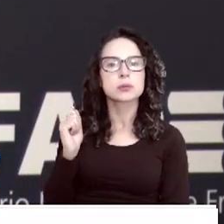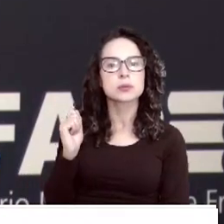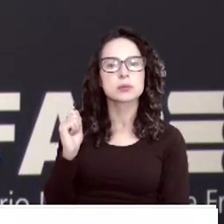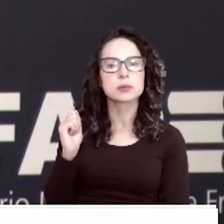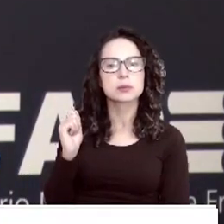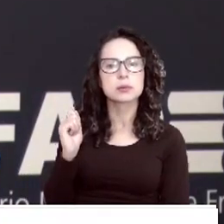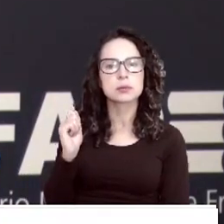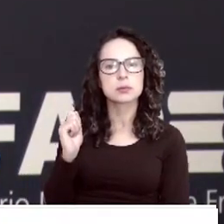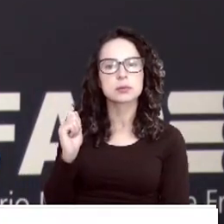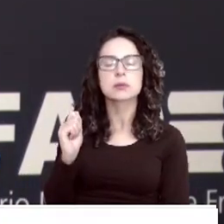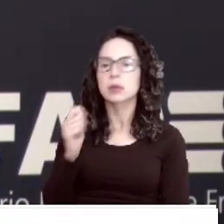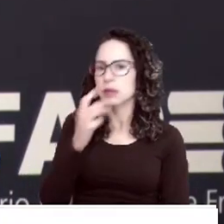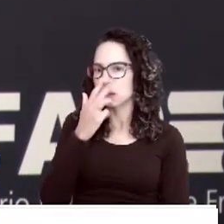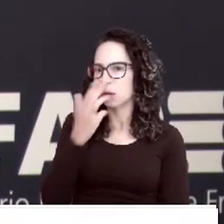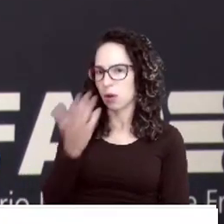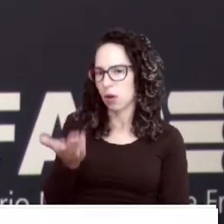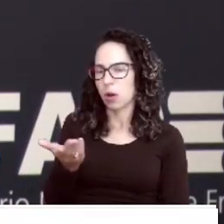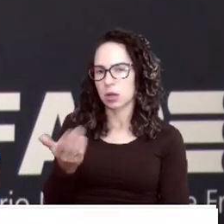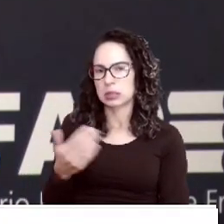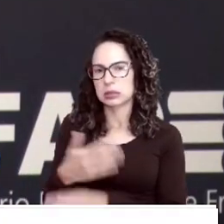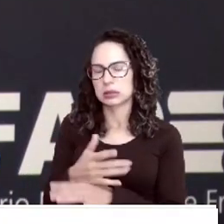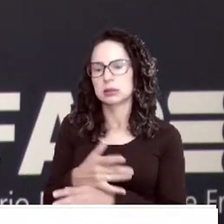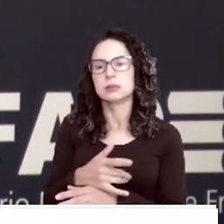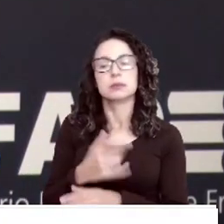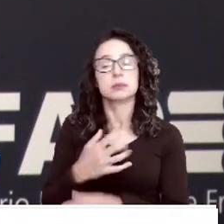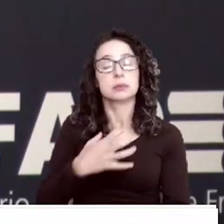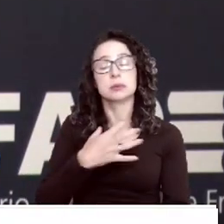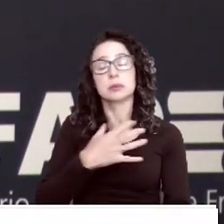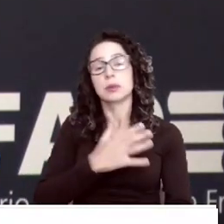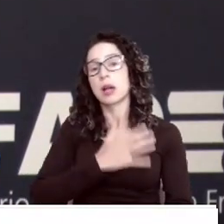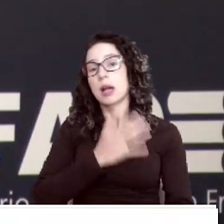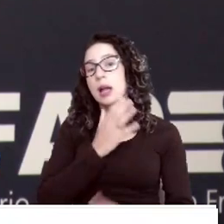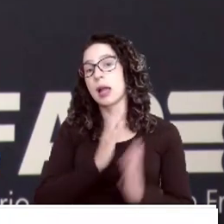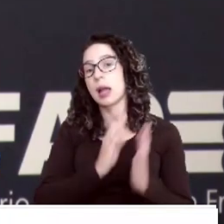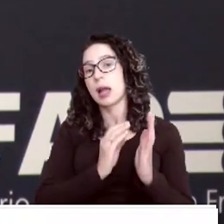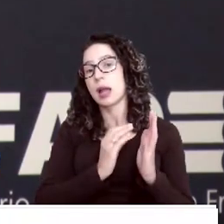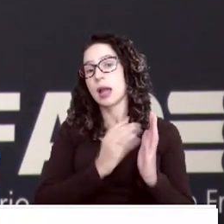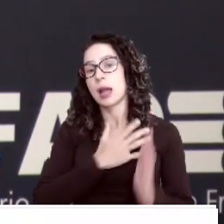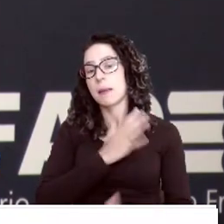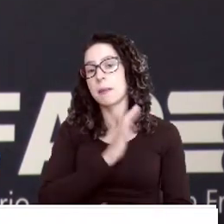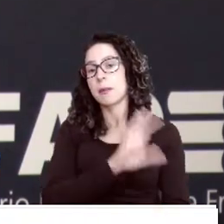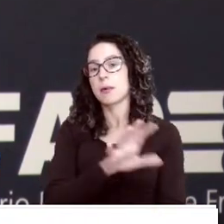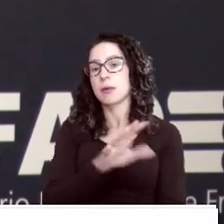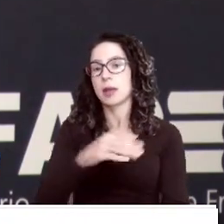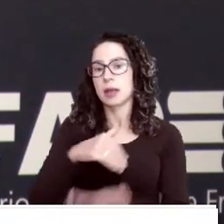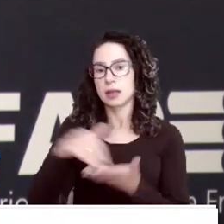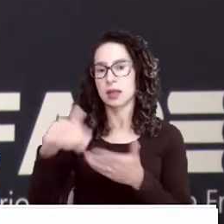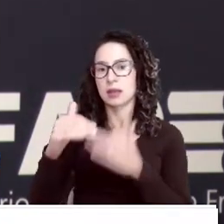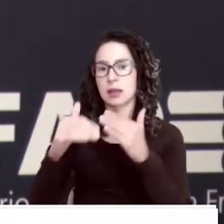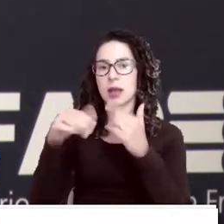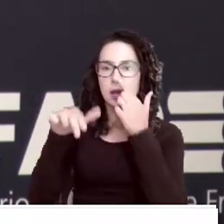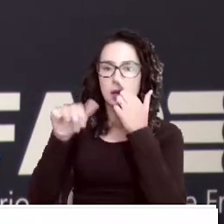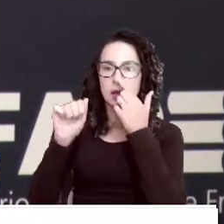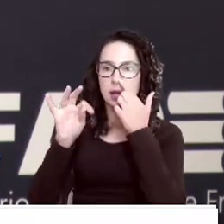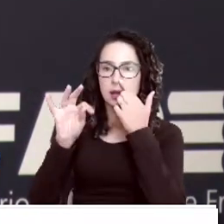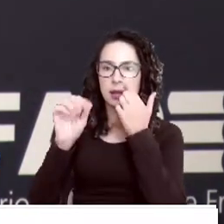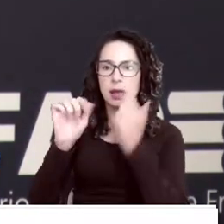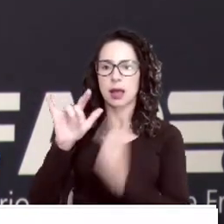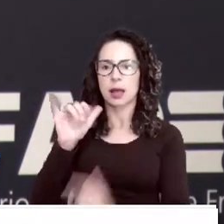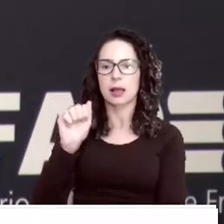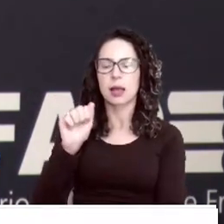que está sendo colocado. Repudiar aí a secretária de desenvolvimento, a Natália Rezende, que foi a pessoa que